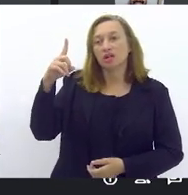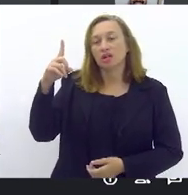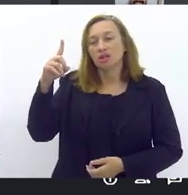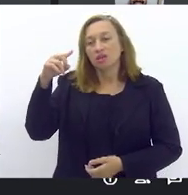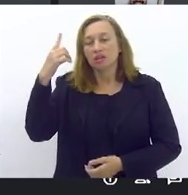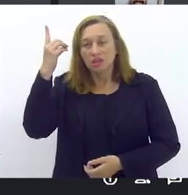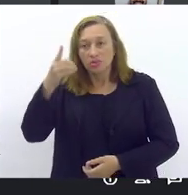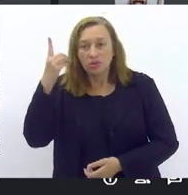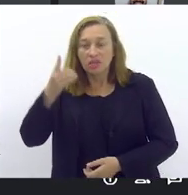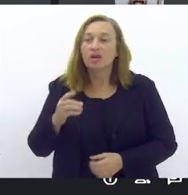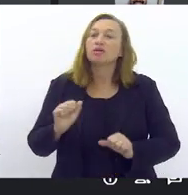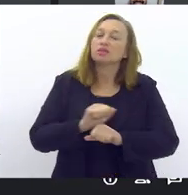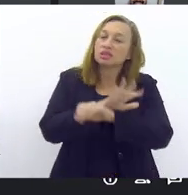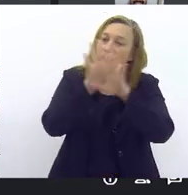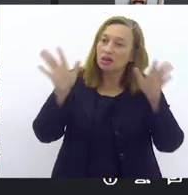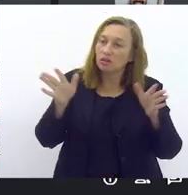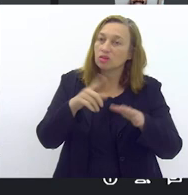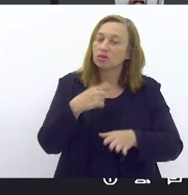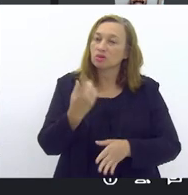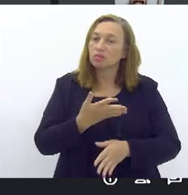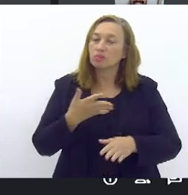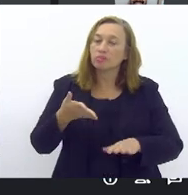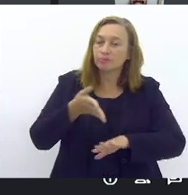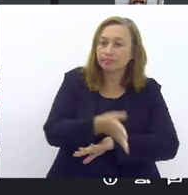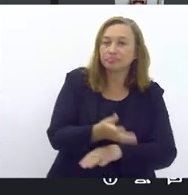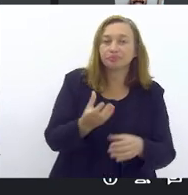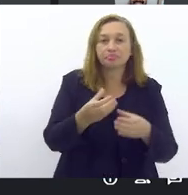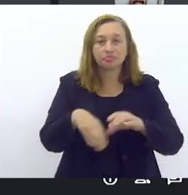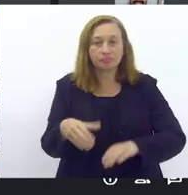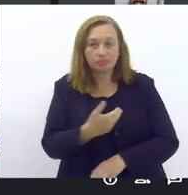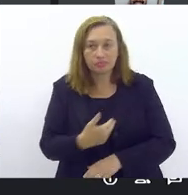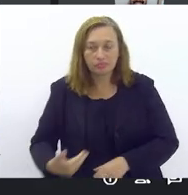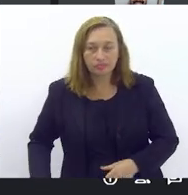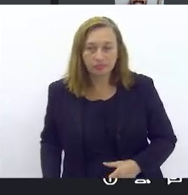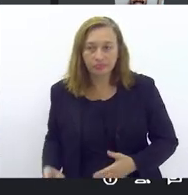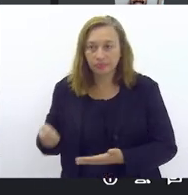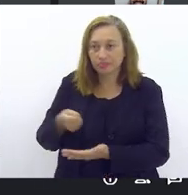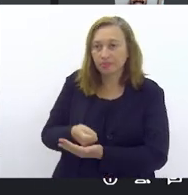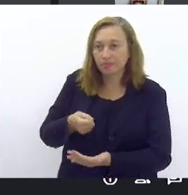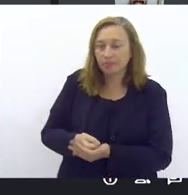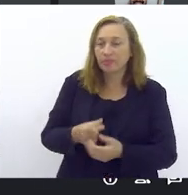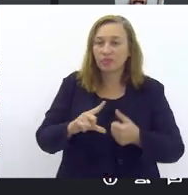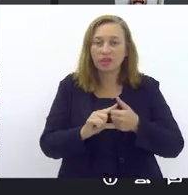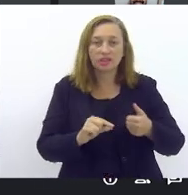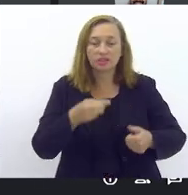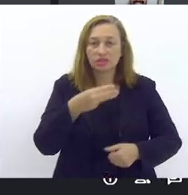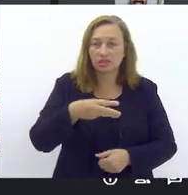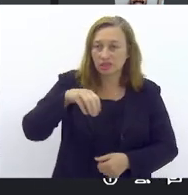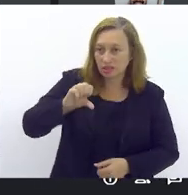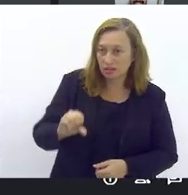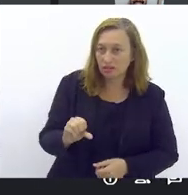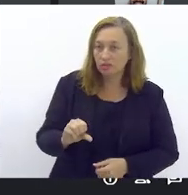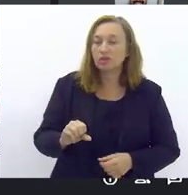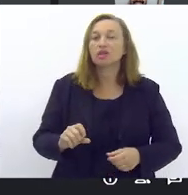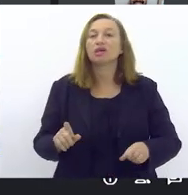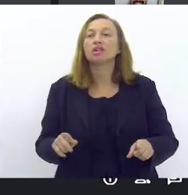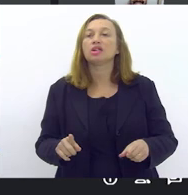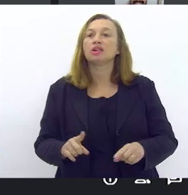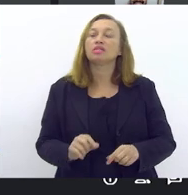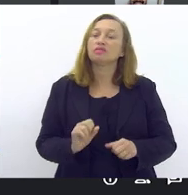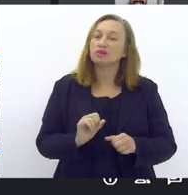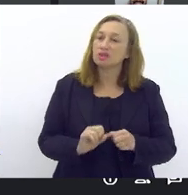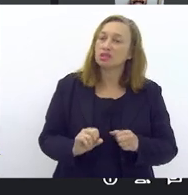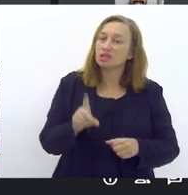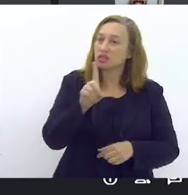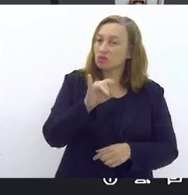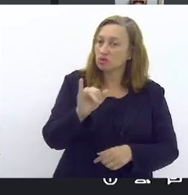claro que nós ingressamos para o concurso público, que é a exigência do artigo 39, e realizamos no